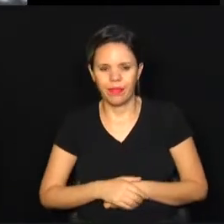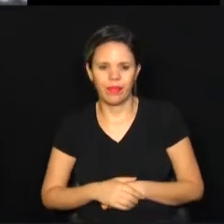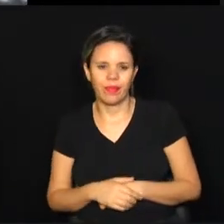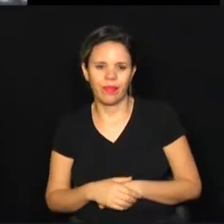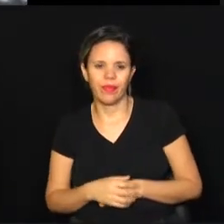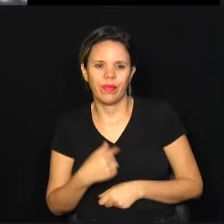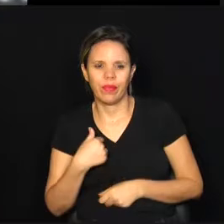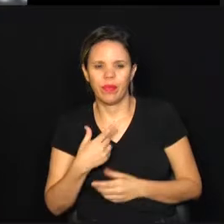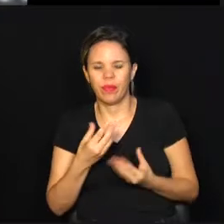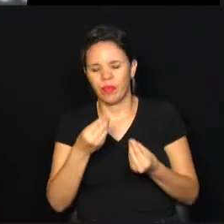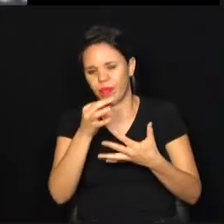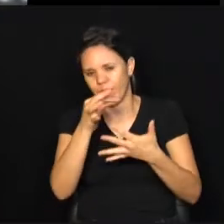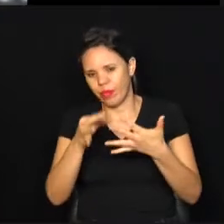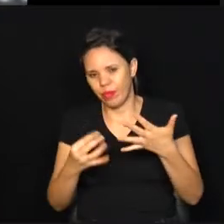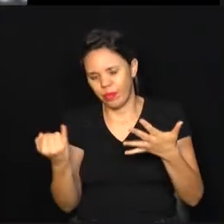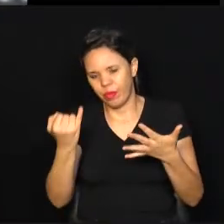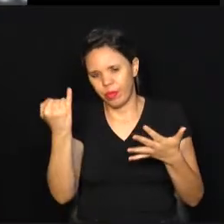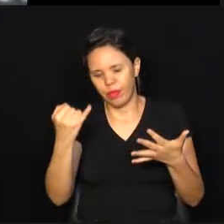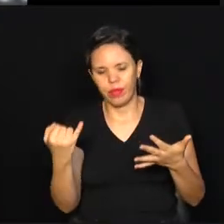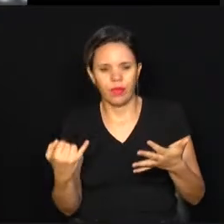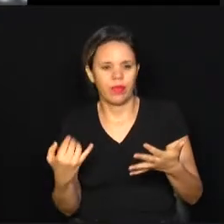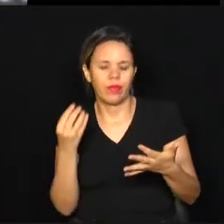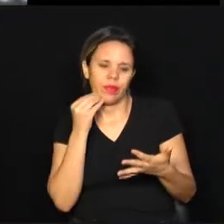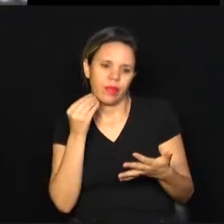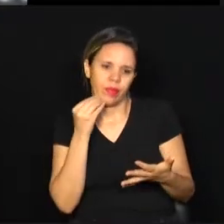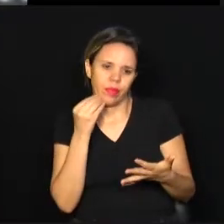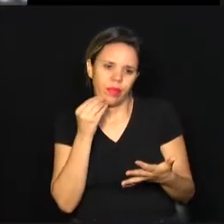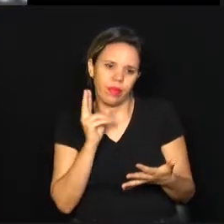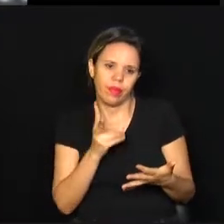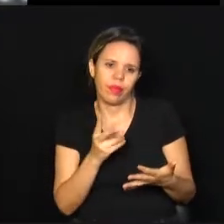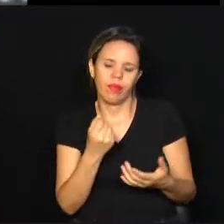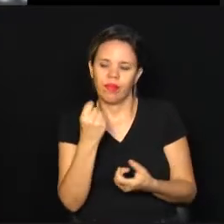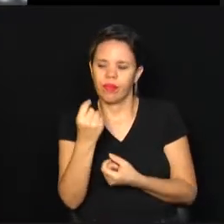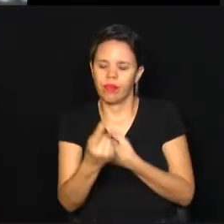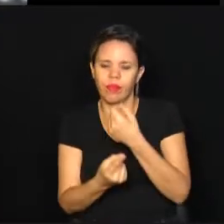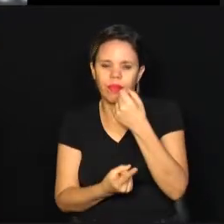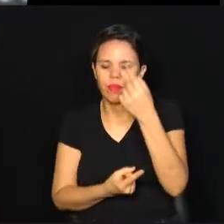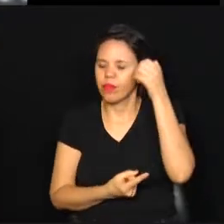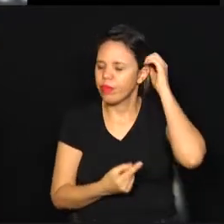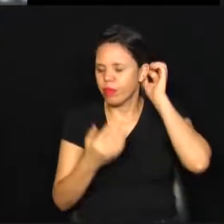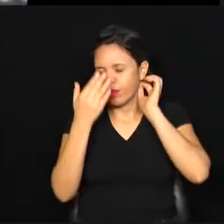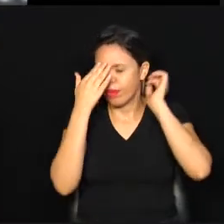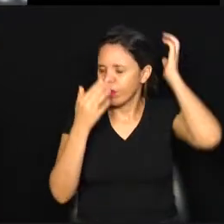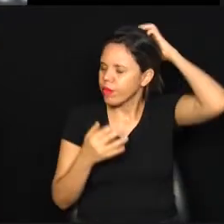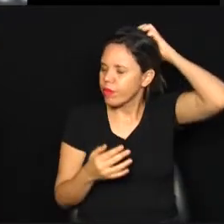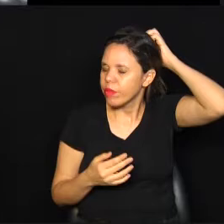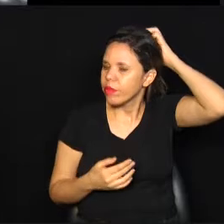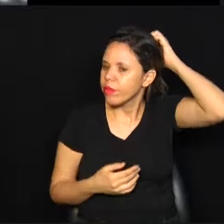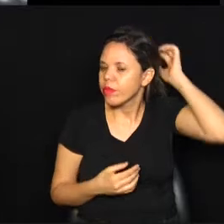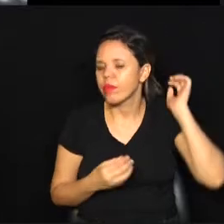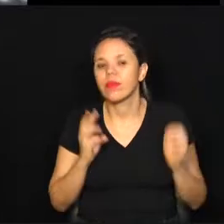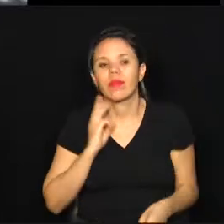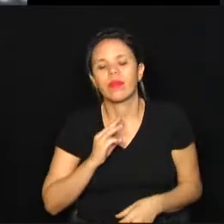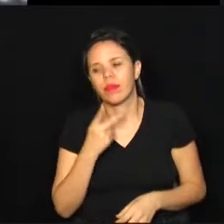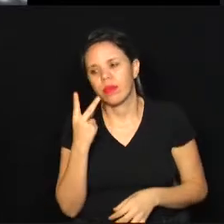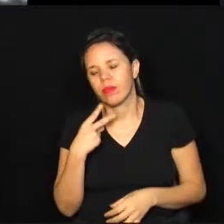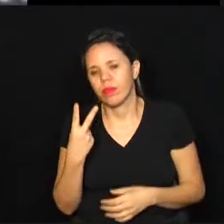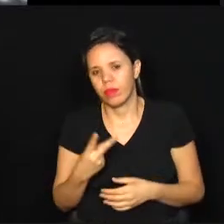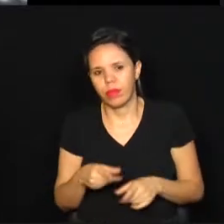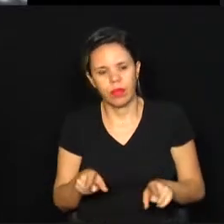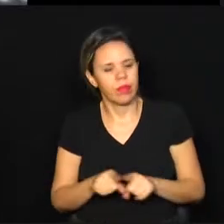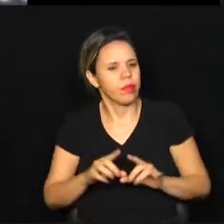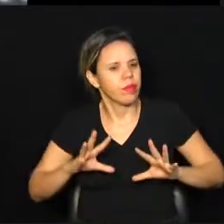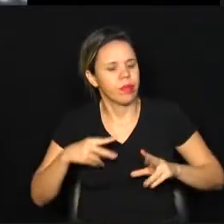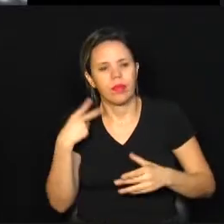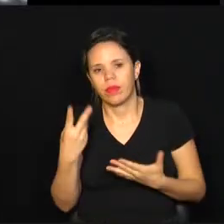muitas questões importantes para a gente, e as oportunidades são sempre muito raras. Então, agradeço muito o Cecílio e todos